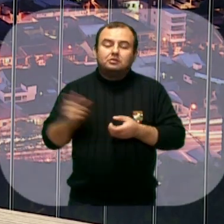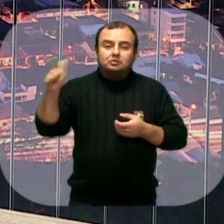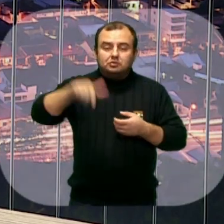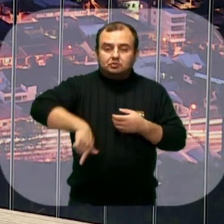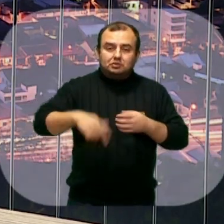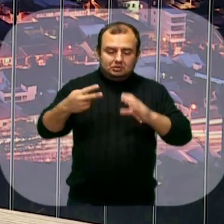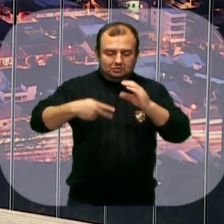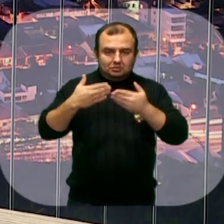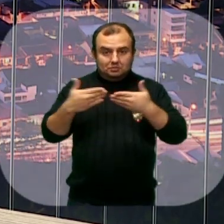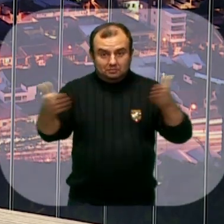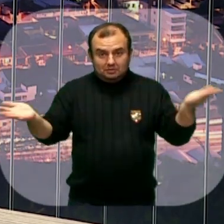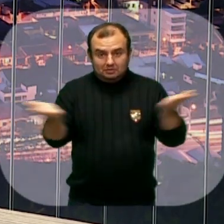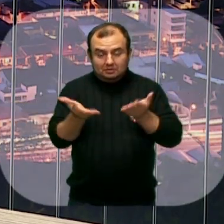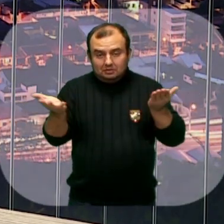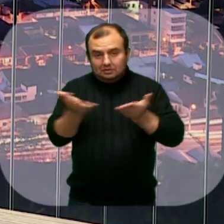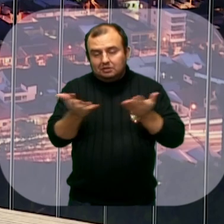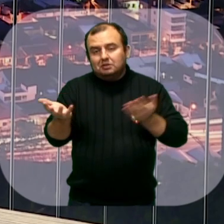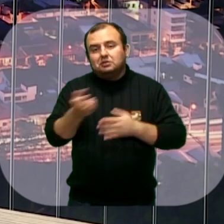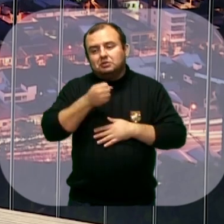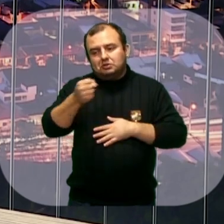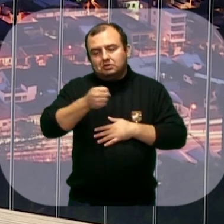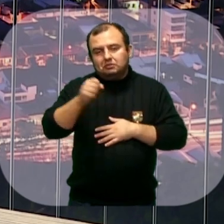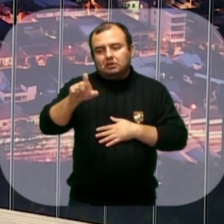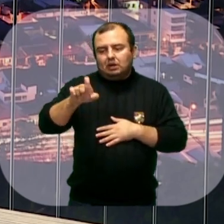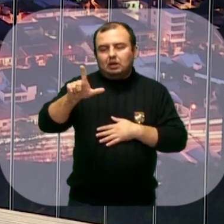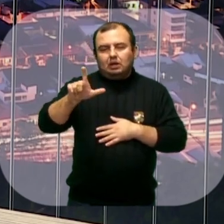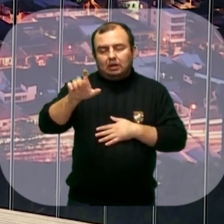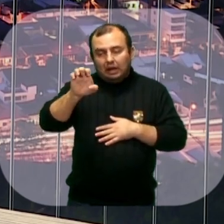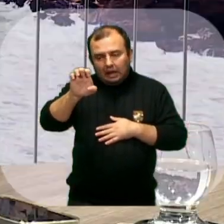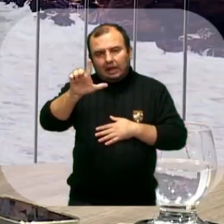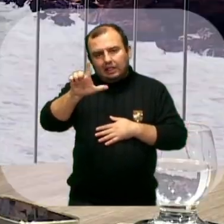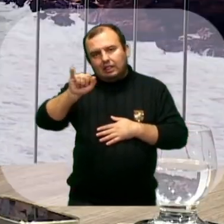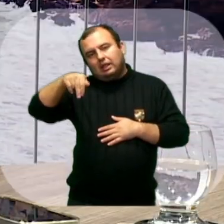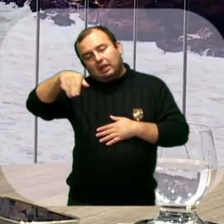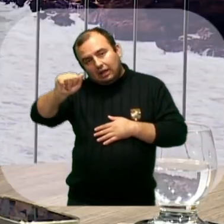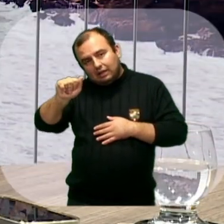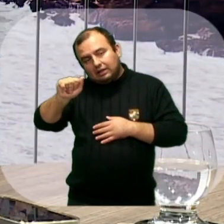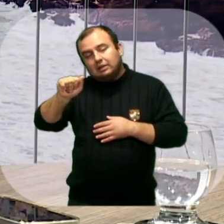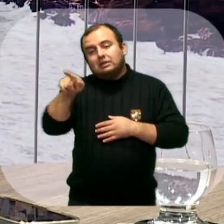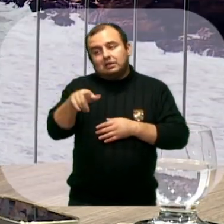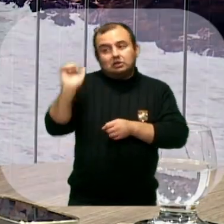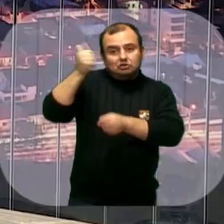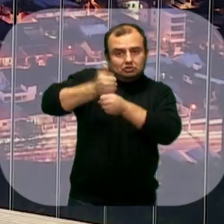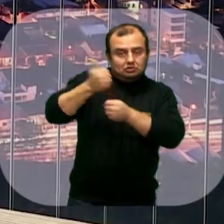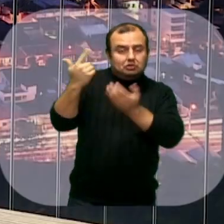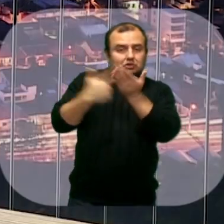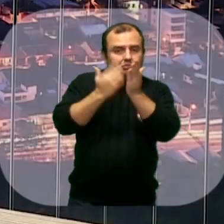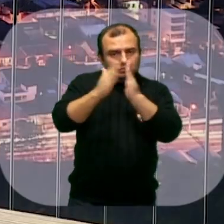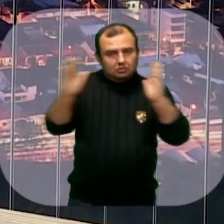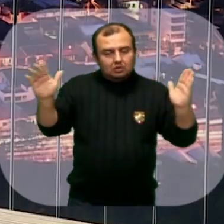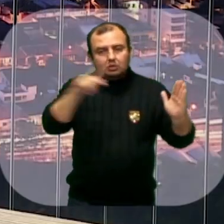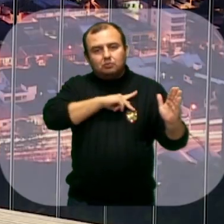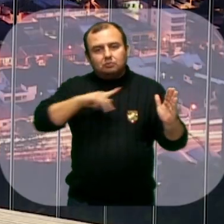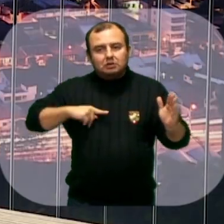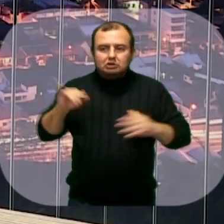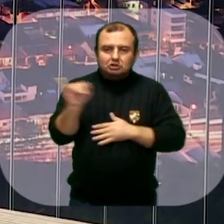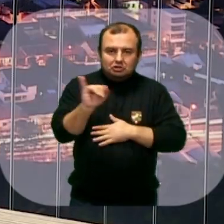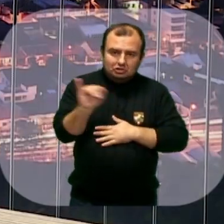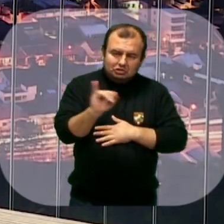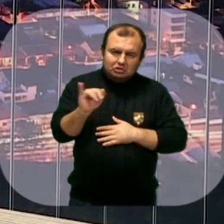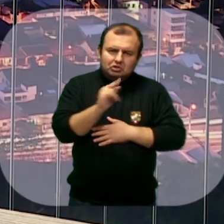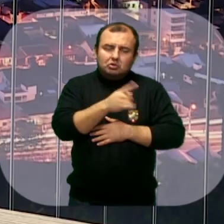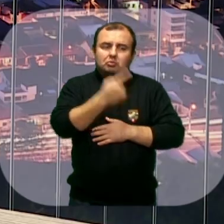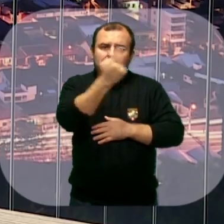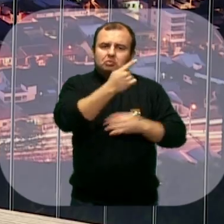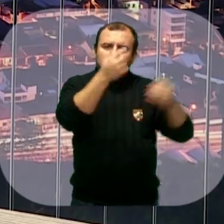Voltamos aqui no Câmara Aberta, que hoje entrevista a Eliana Camargo, diretora da Biblioteca Pública de Itajaí. Eliana, a gente